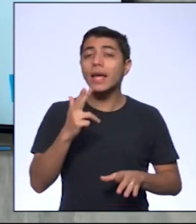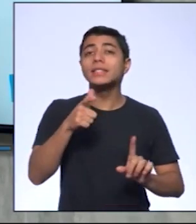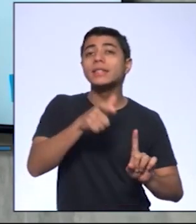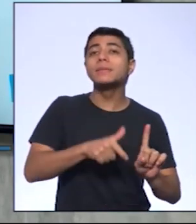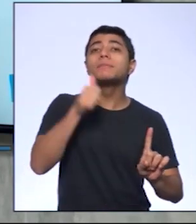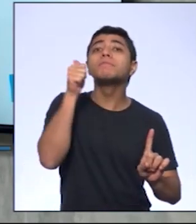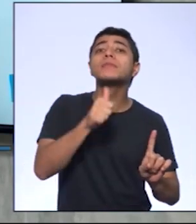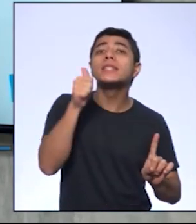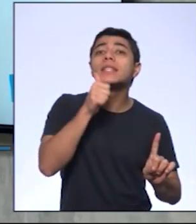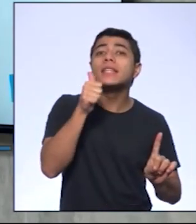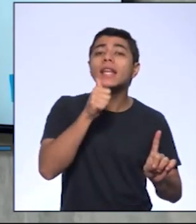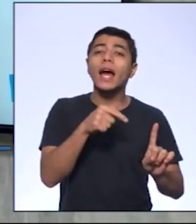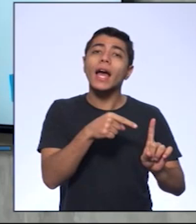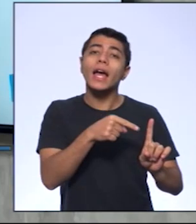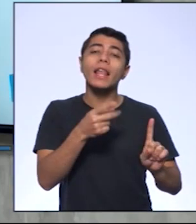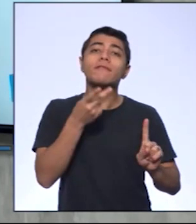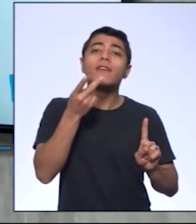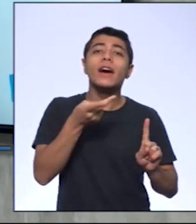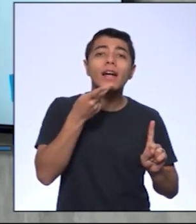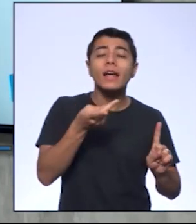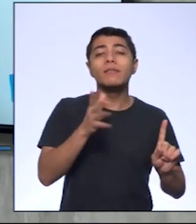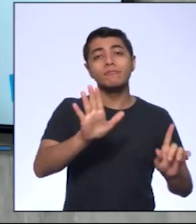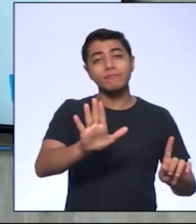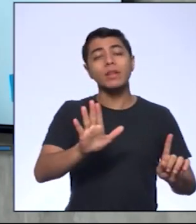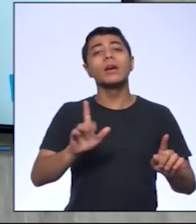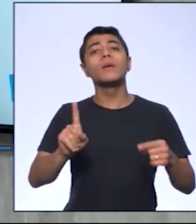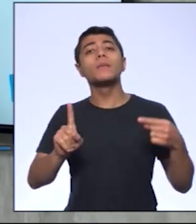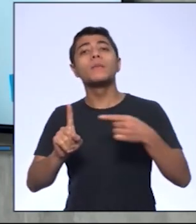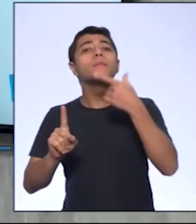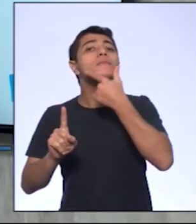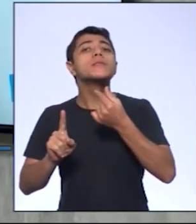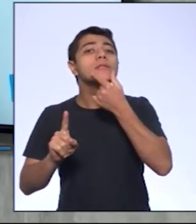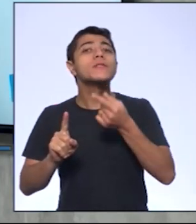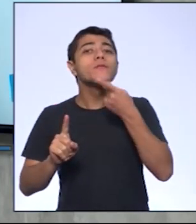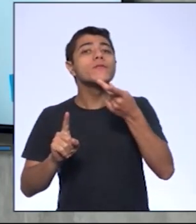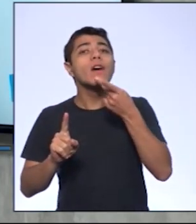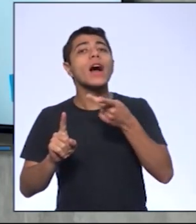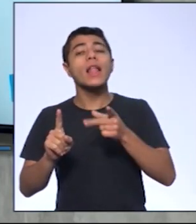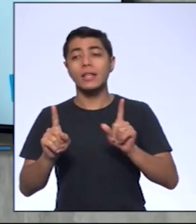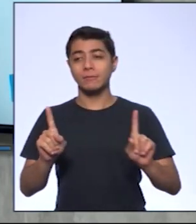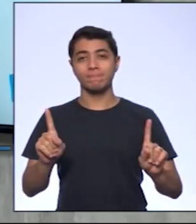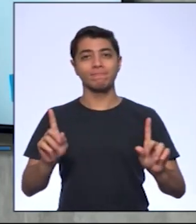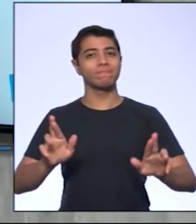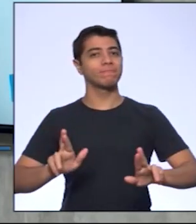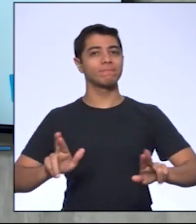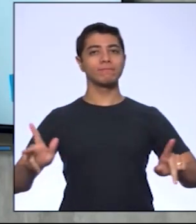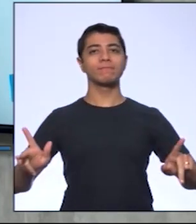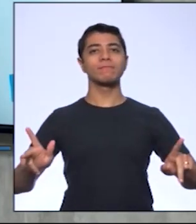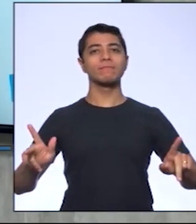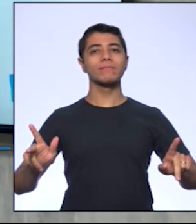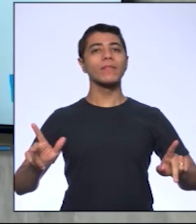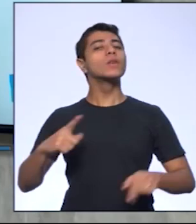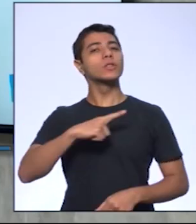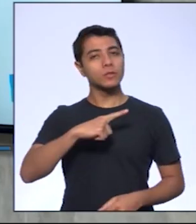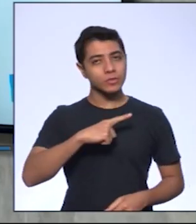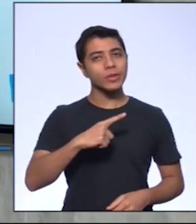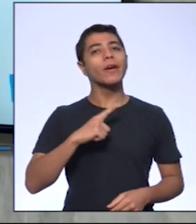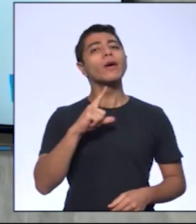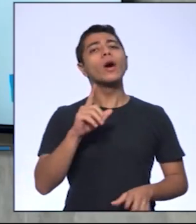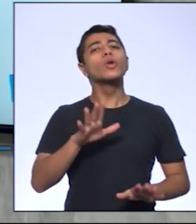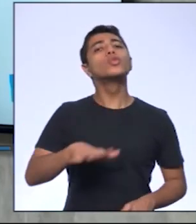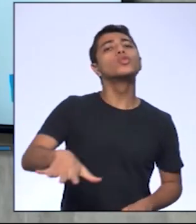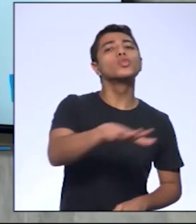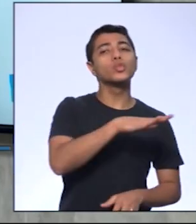fala poupada de algumas situações que o menino não precisa se ater. Então é esperado que quando uma